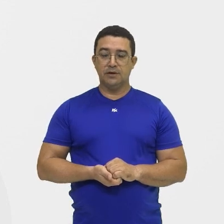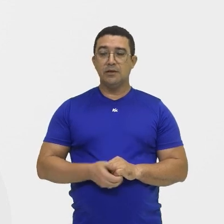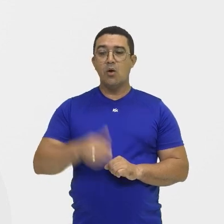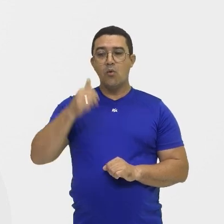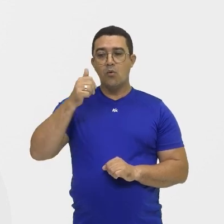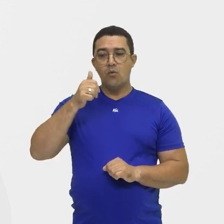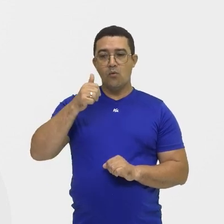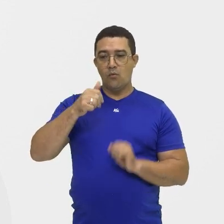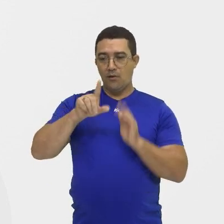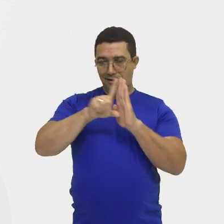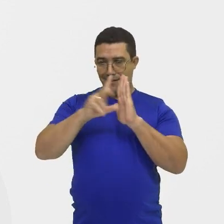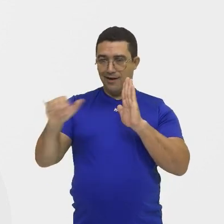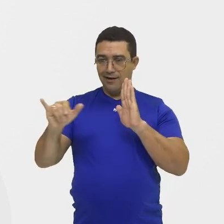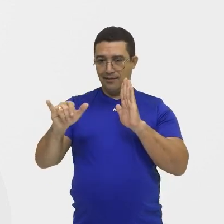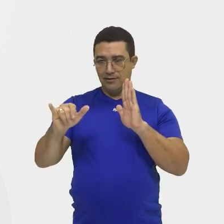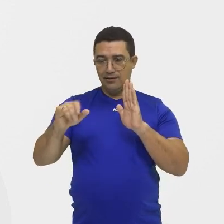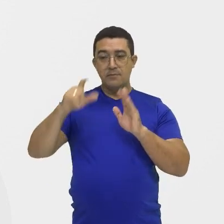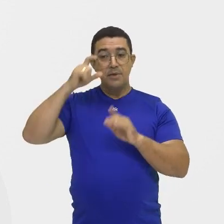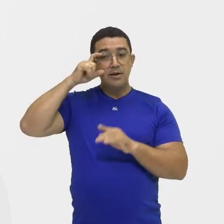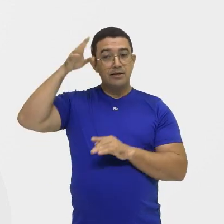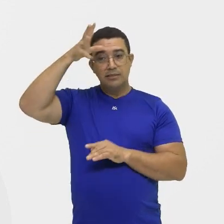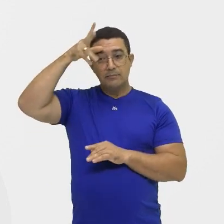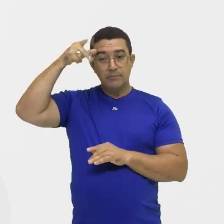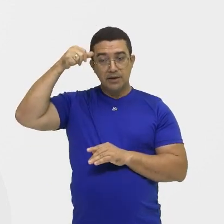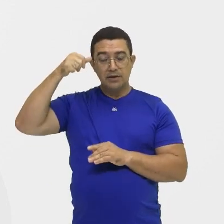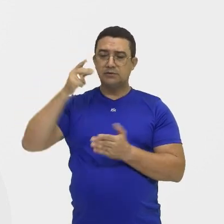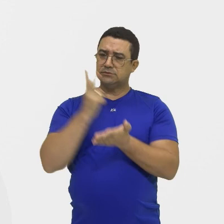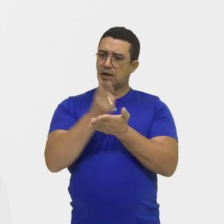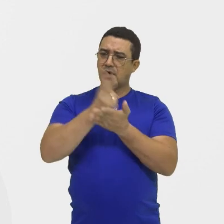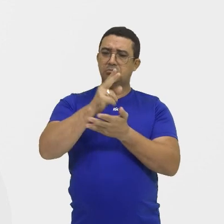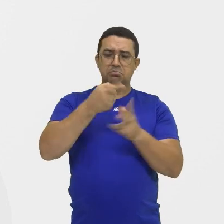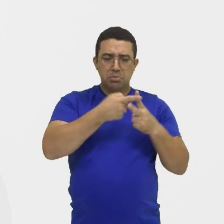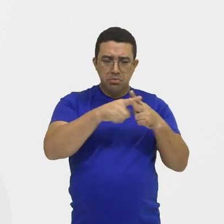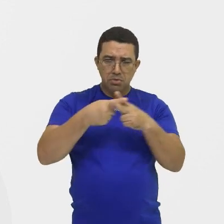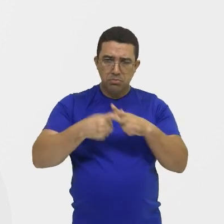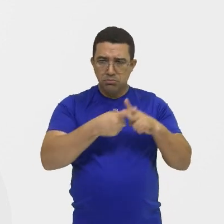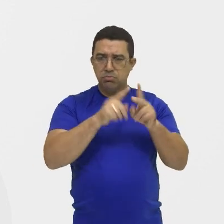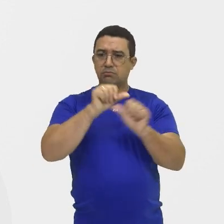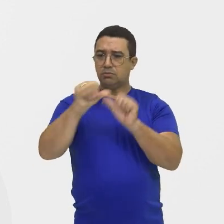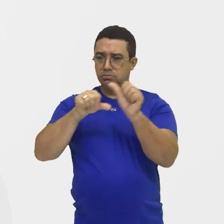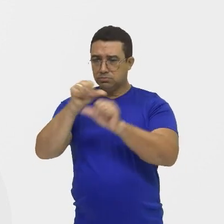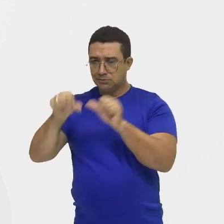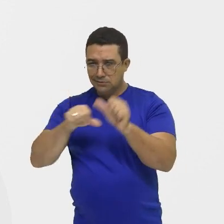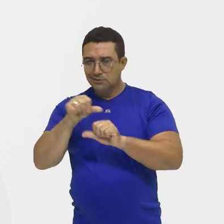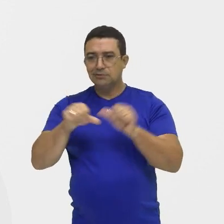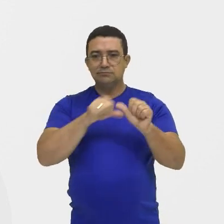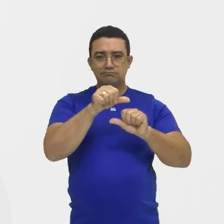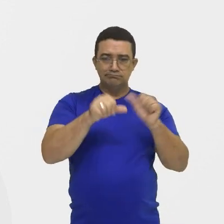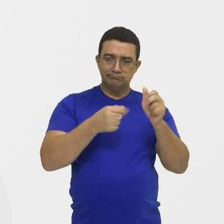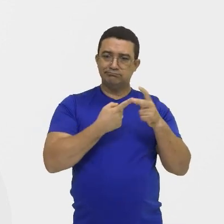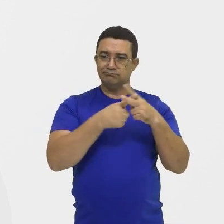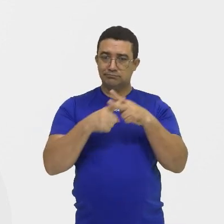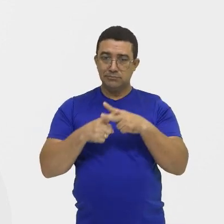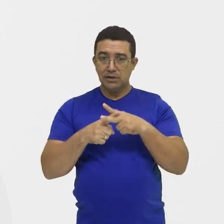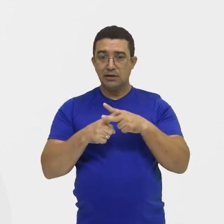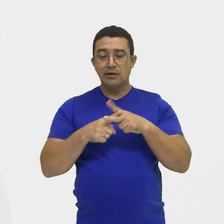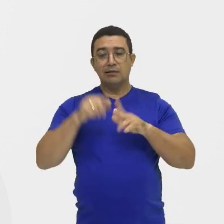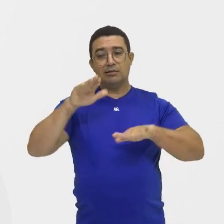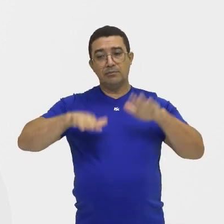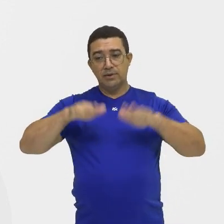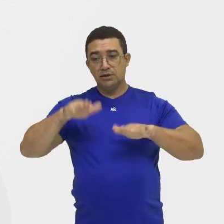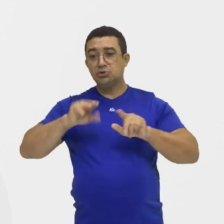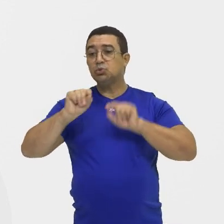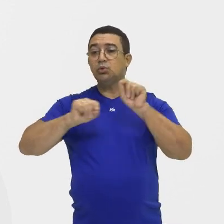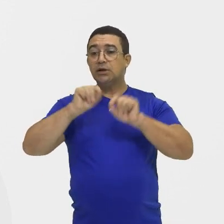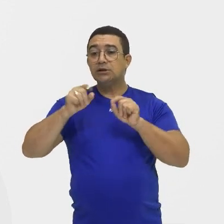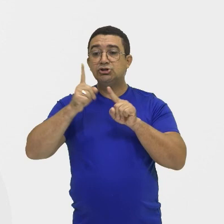da Penha está o tempo todo se ajustando, né? Ela está se alterando, se modificando de acordo com as